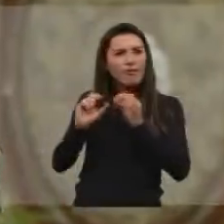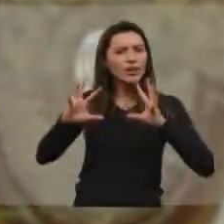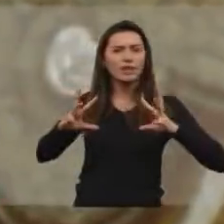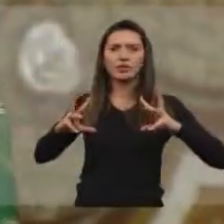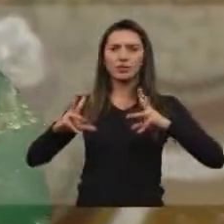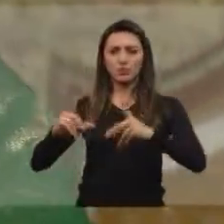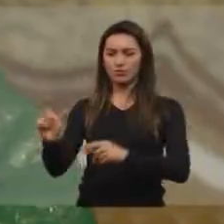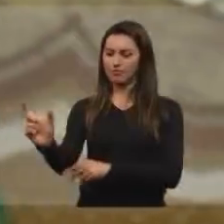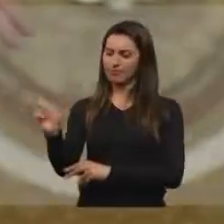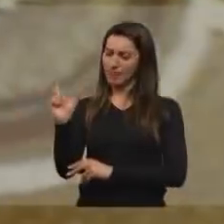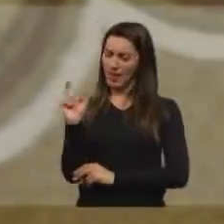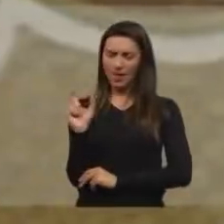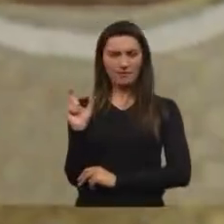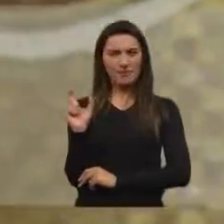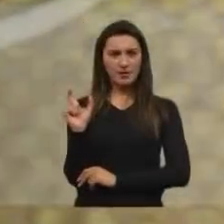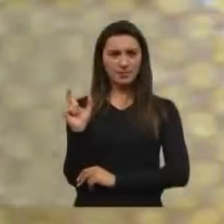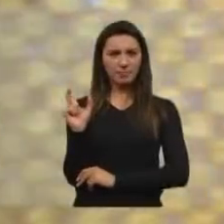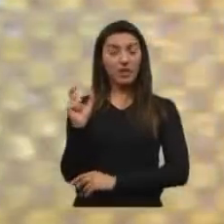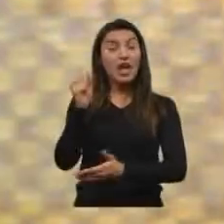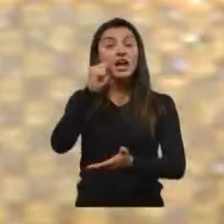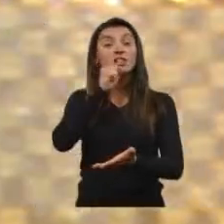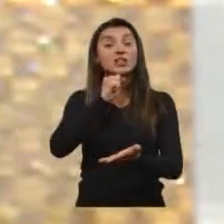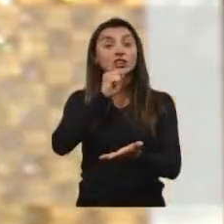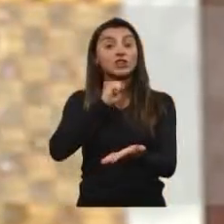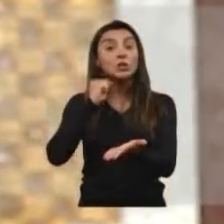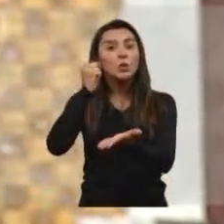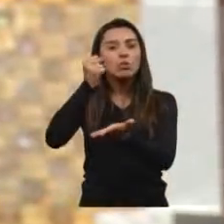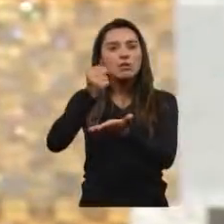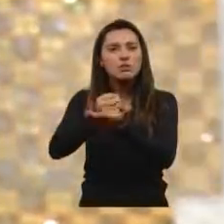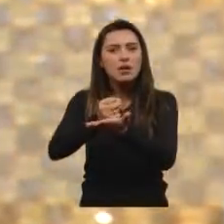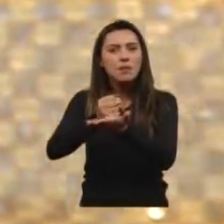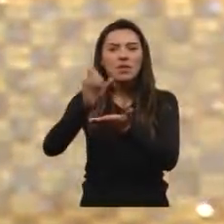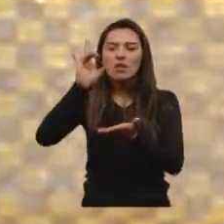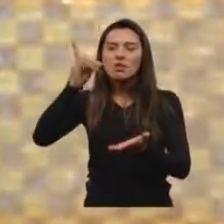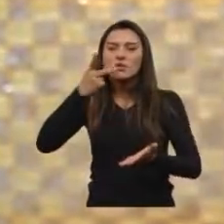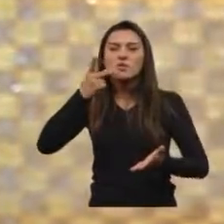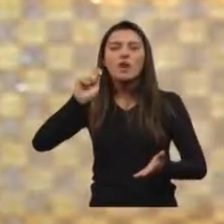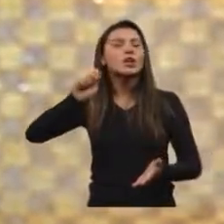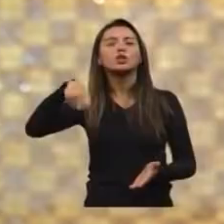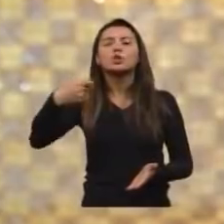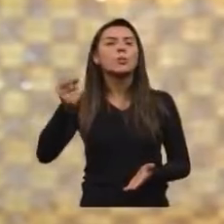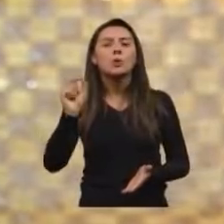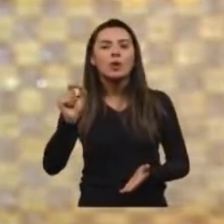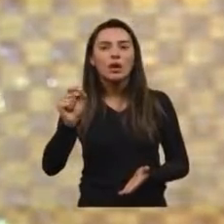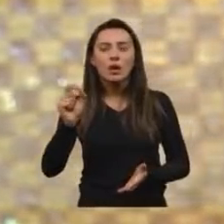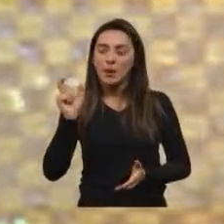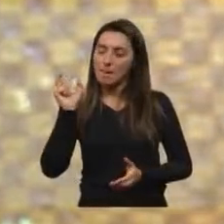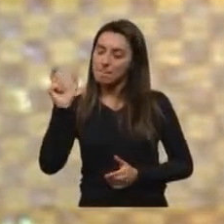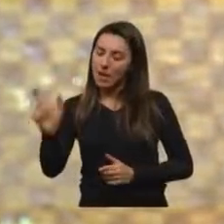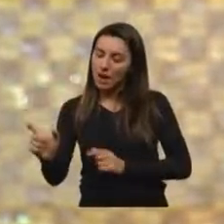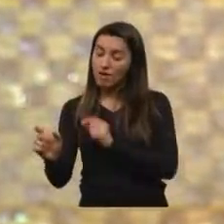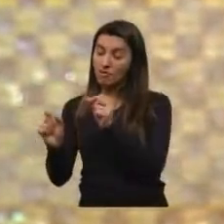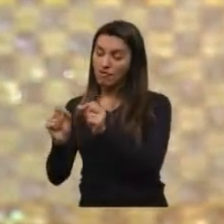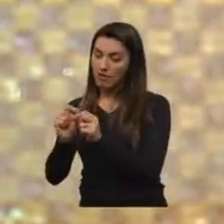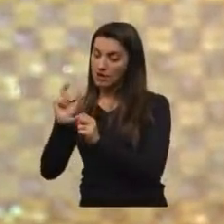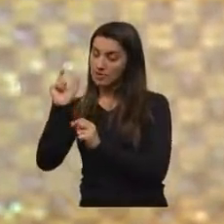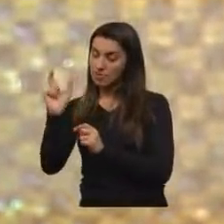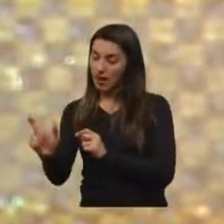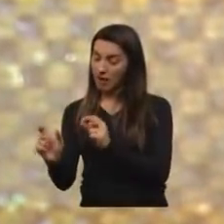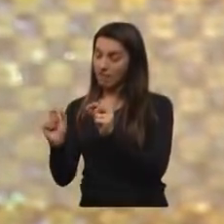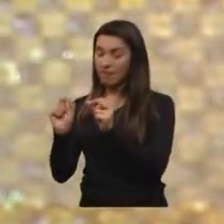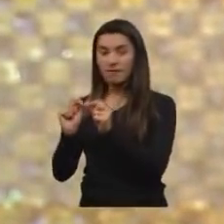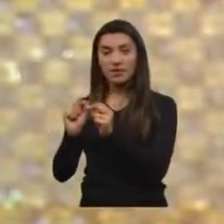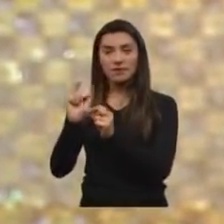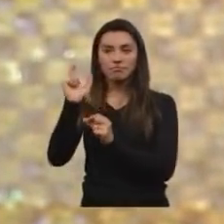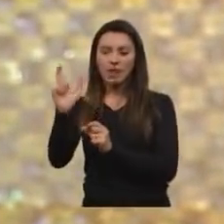portanto se você olhar no antigo testamento deus fala e faz a